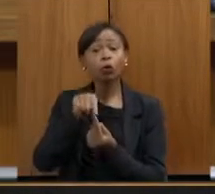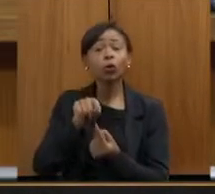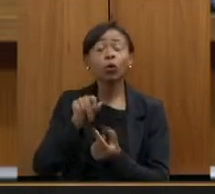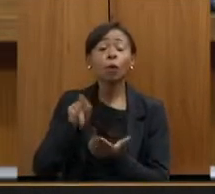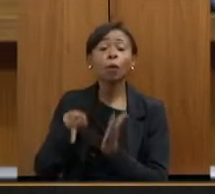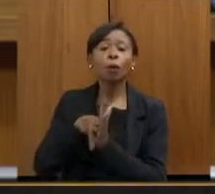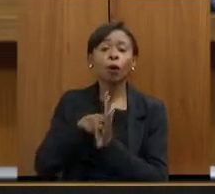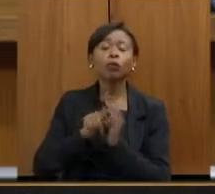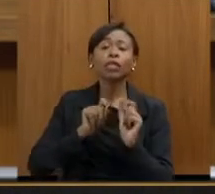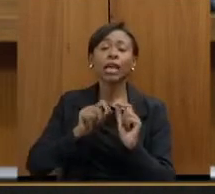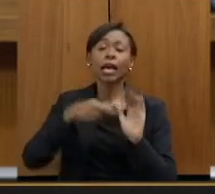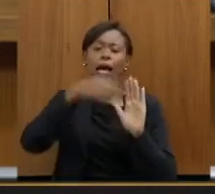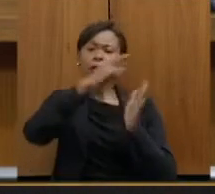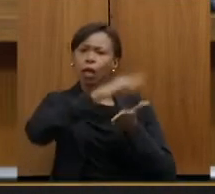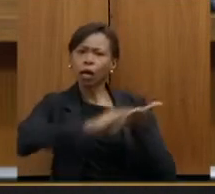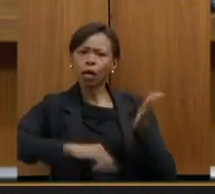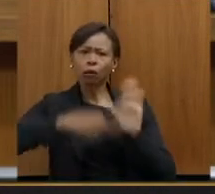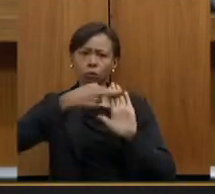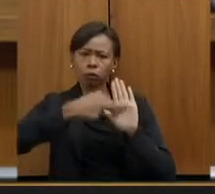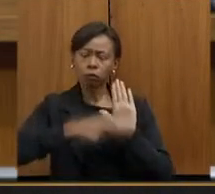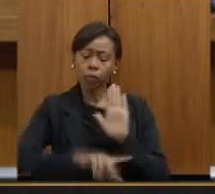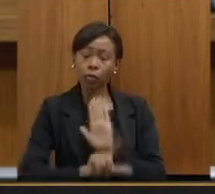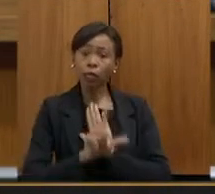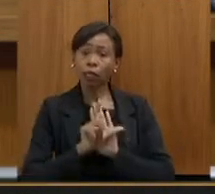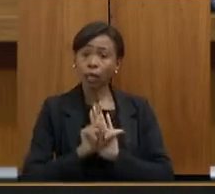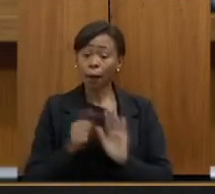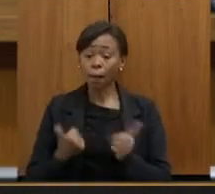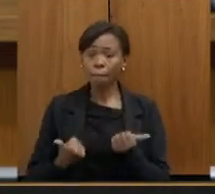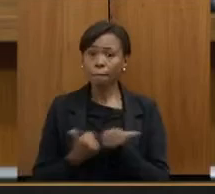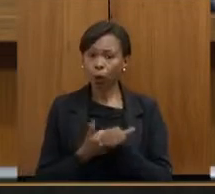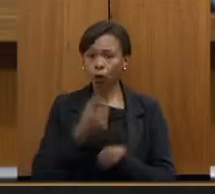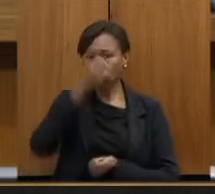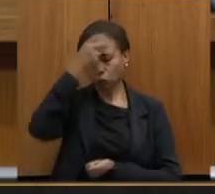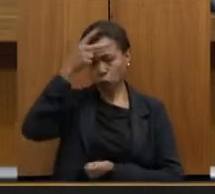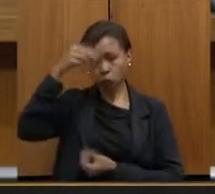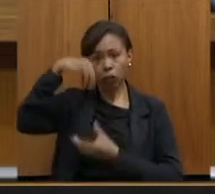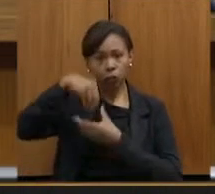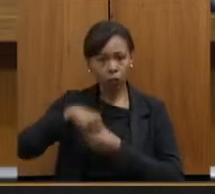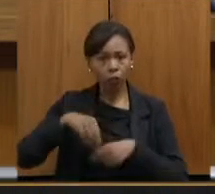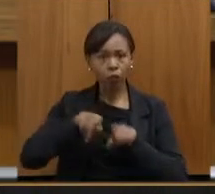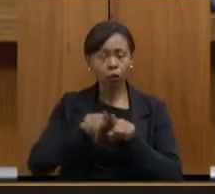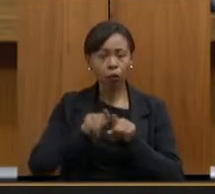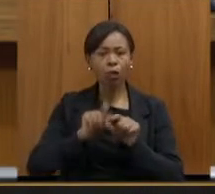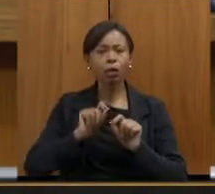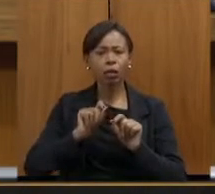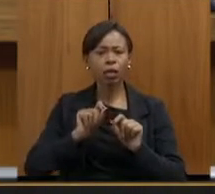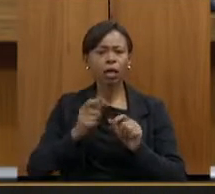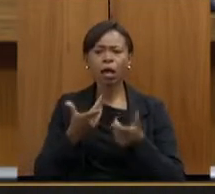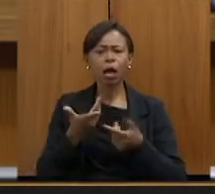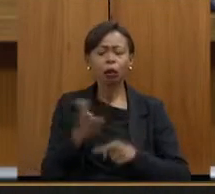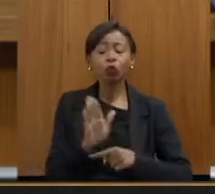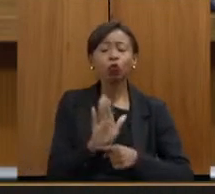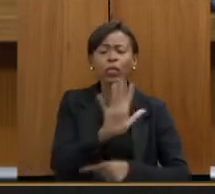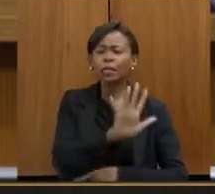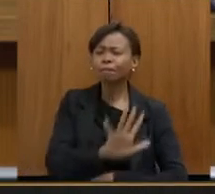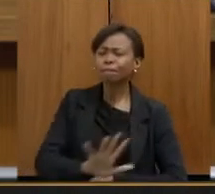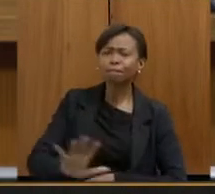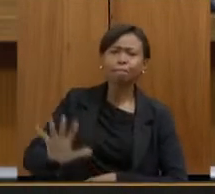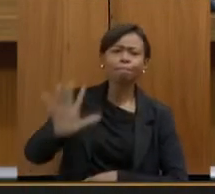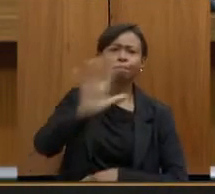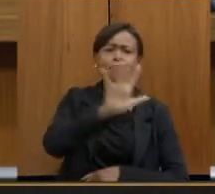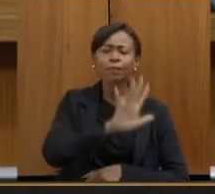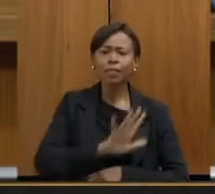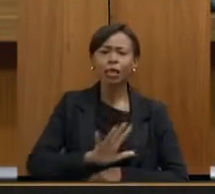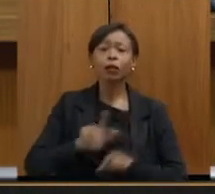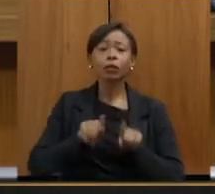fundiária, ao apoio mesmo à condução do município internamente, uma capacitação de abordagem geral e a capacitação de